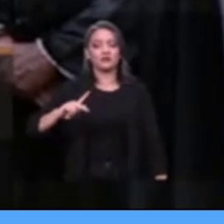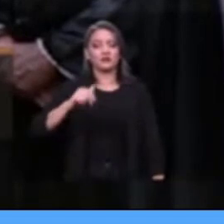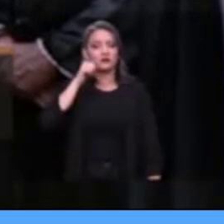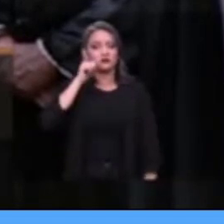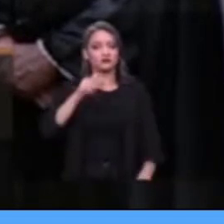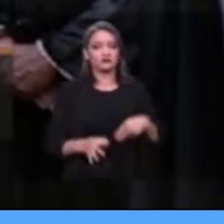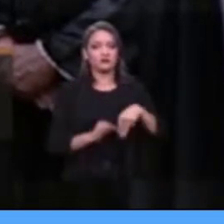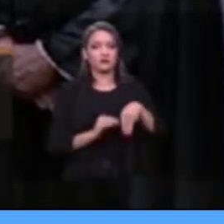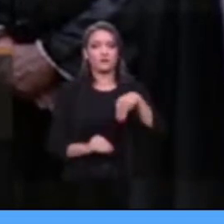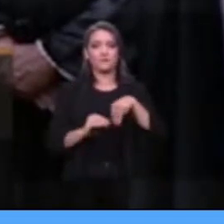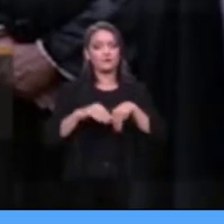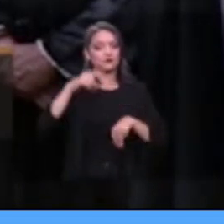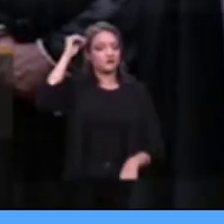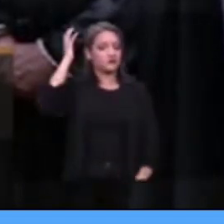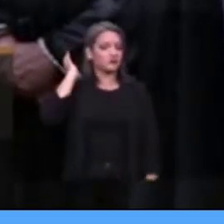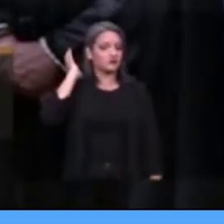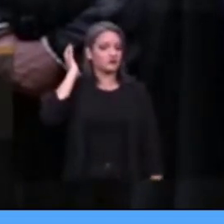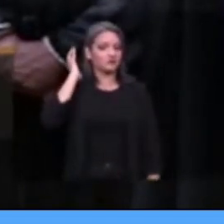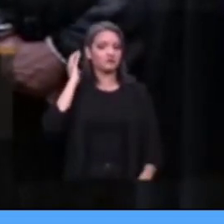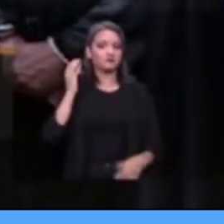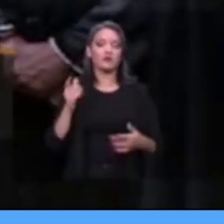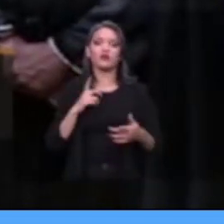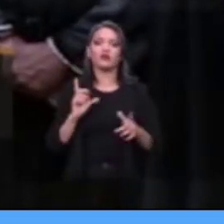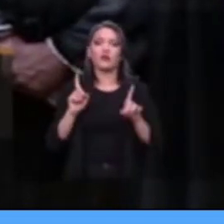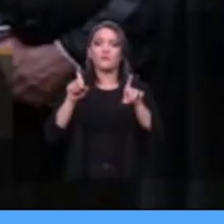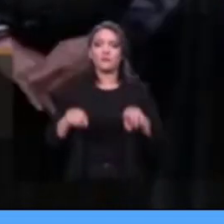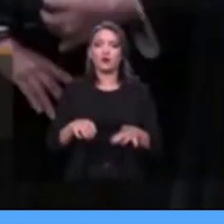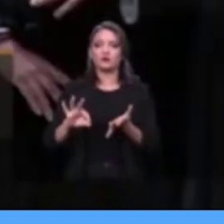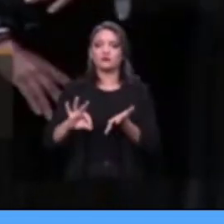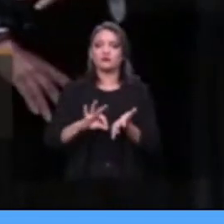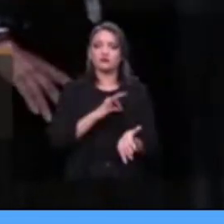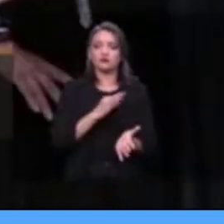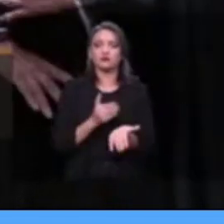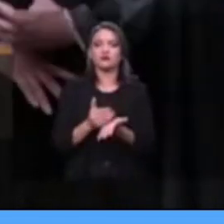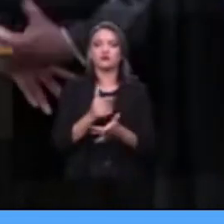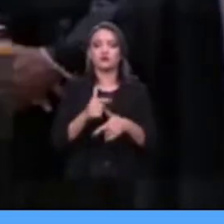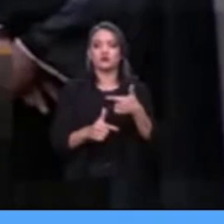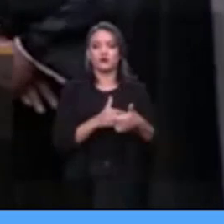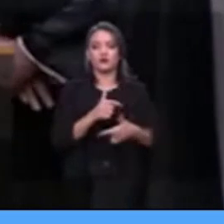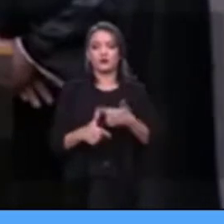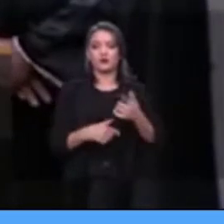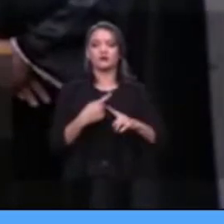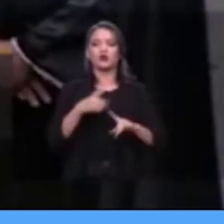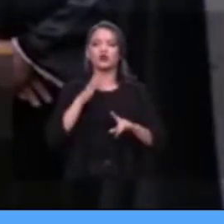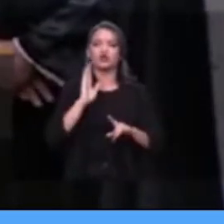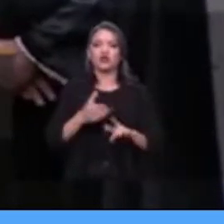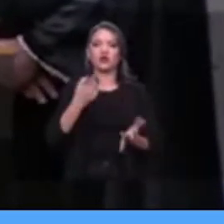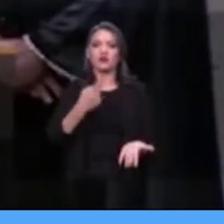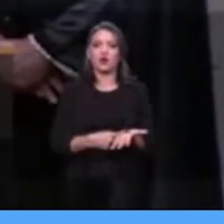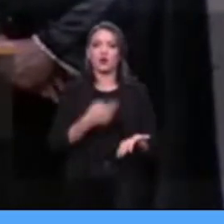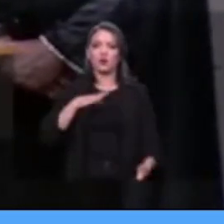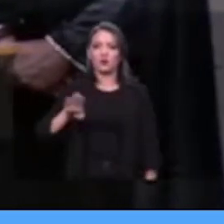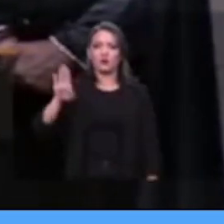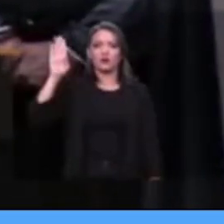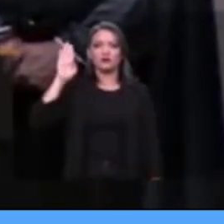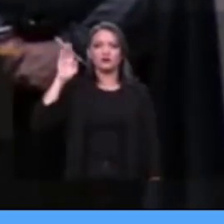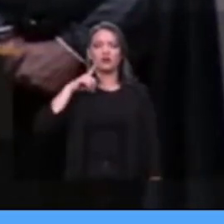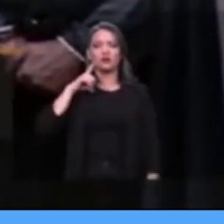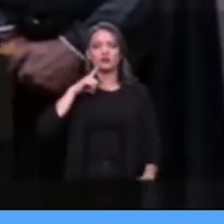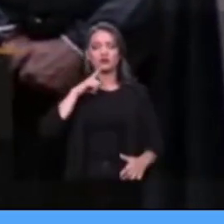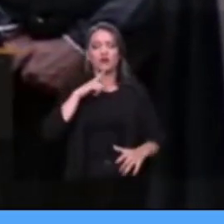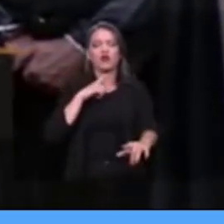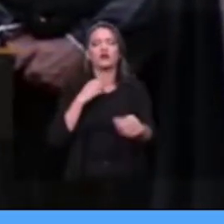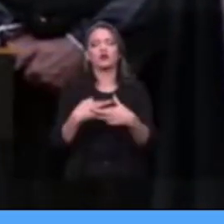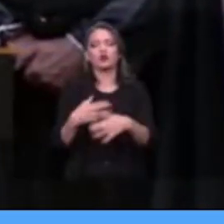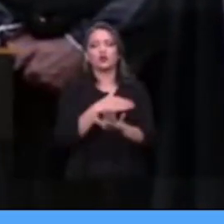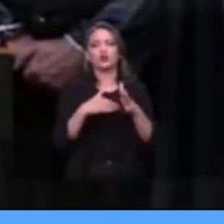senhora ministra Rosa Weber, tomou posse e entrou em exercício após prestar o compromisso de bem e fielmente cumprir